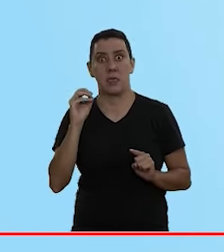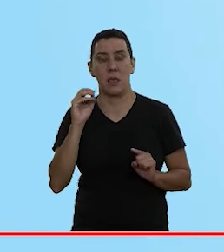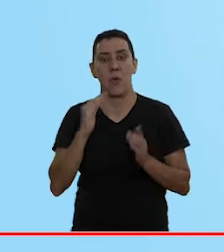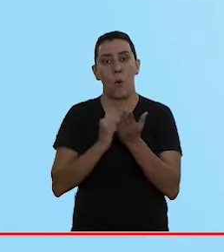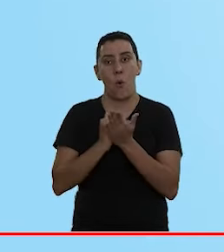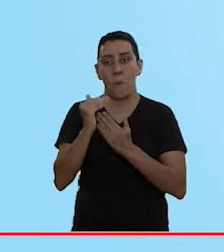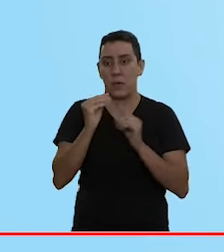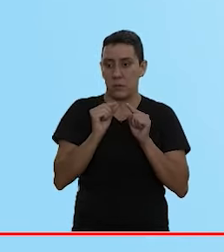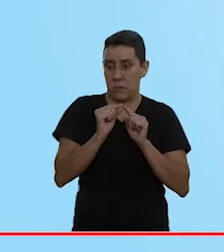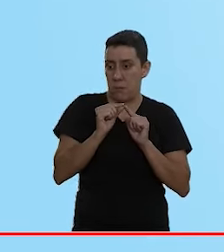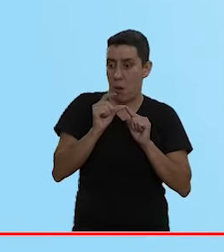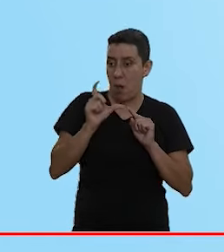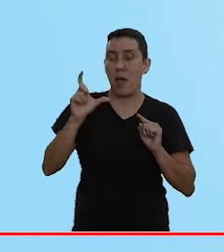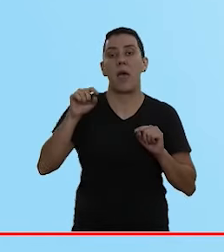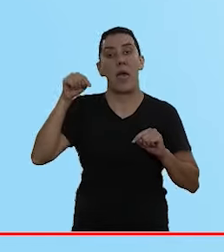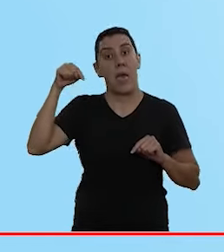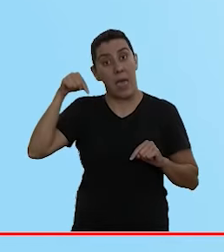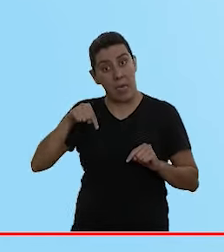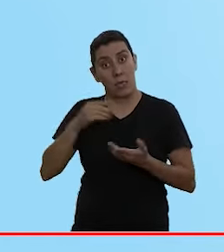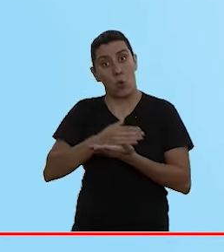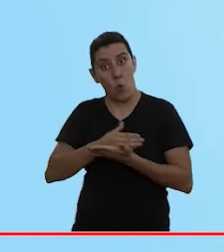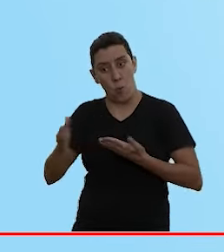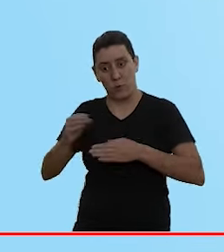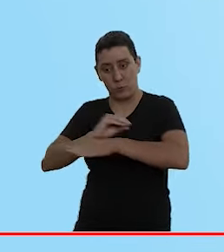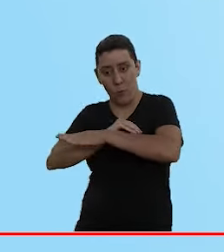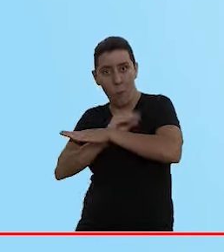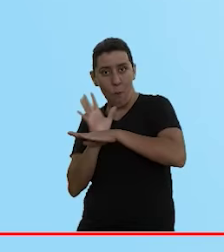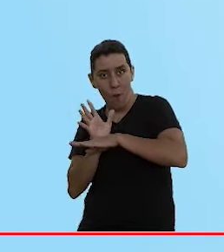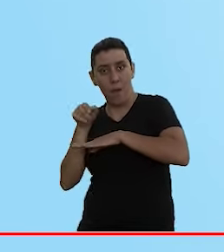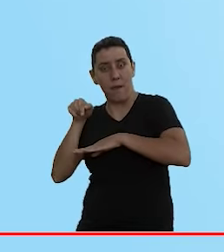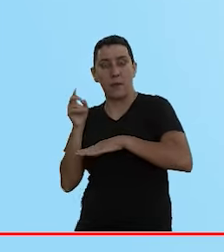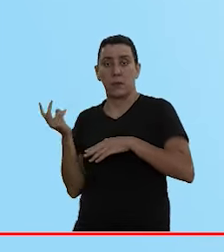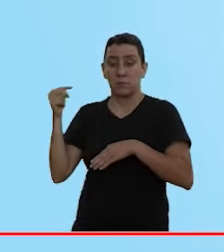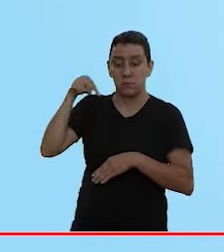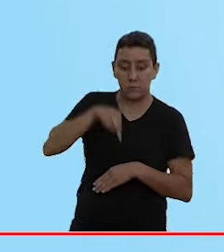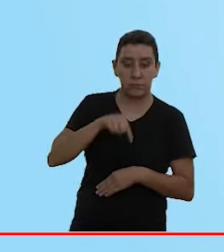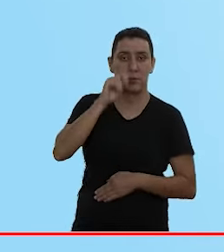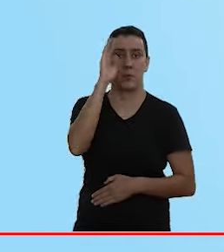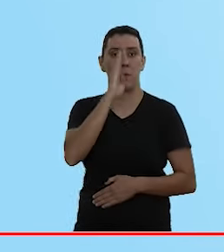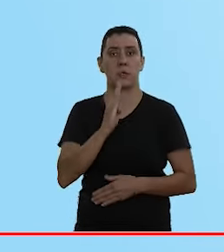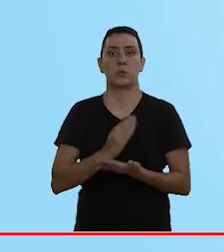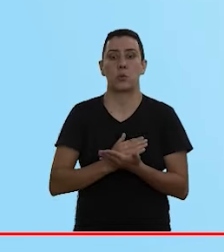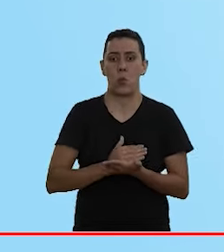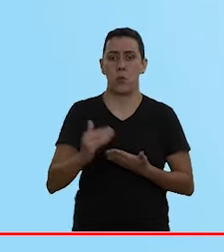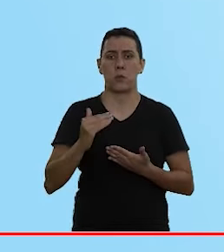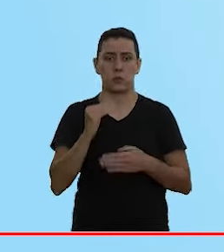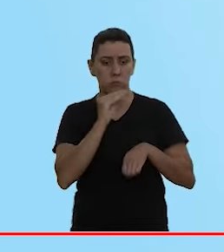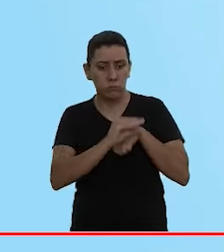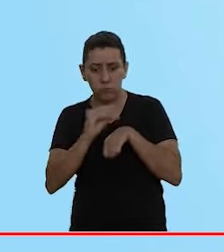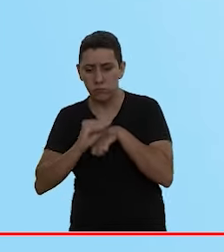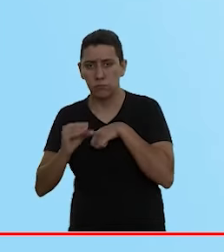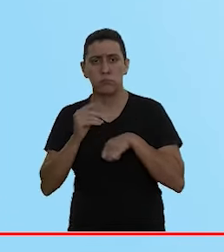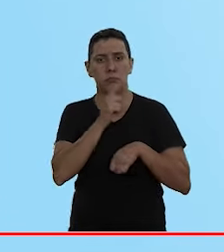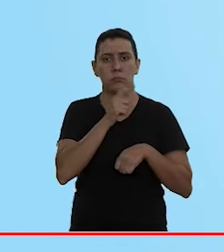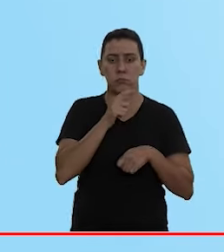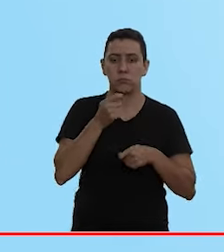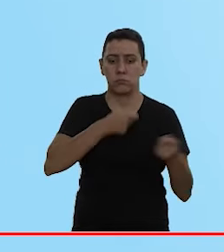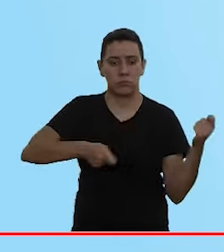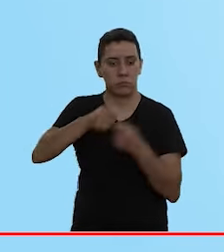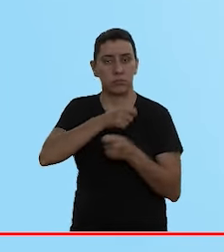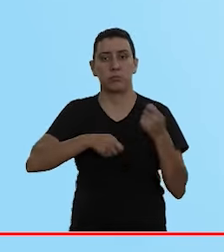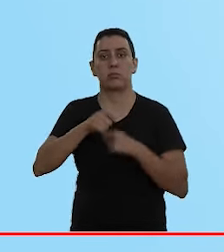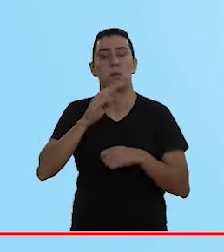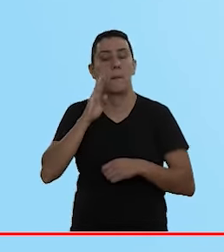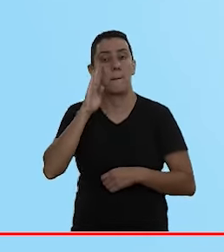começou a participar no mercado de energia solar. A empresa se tornou líder em inversores para sistemas